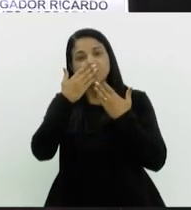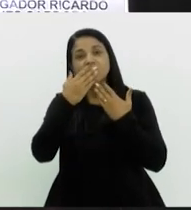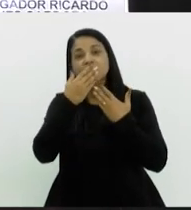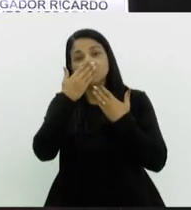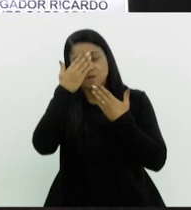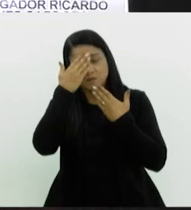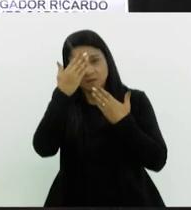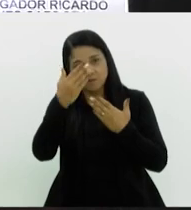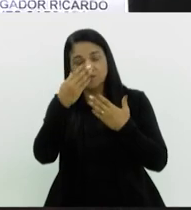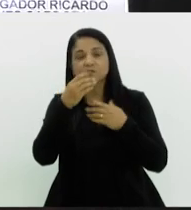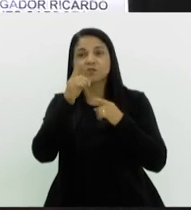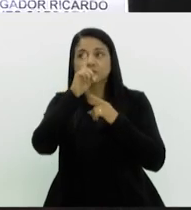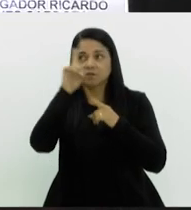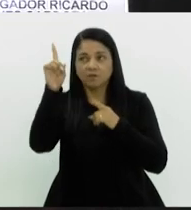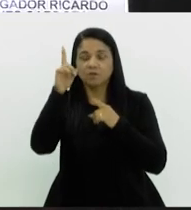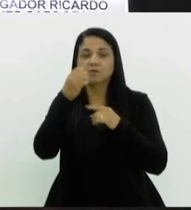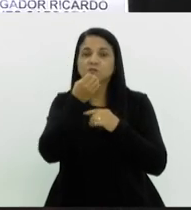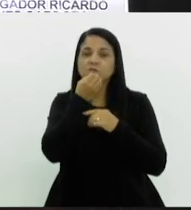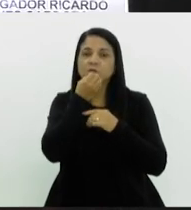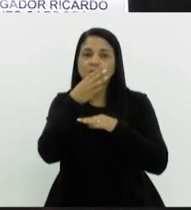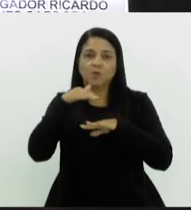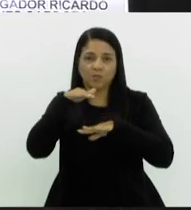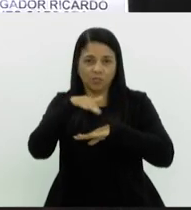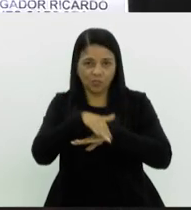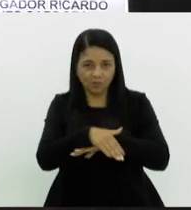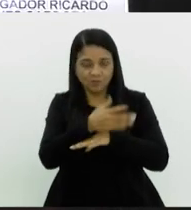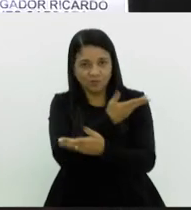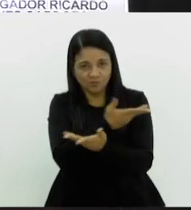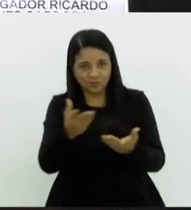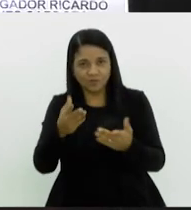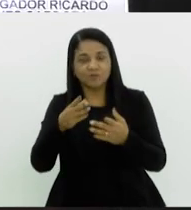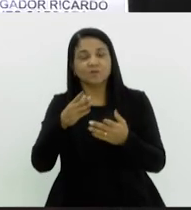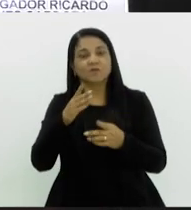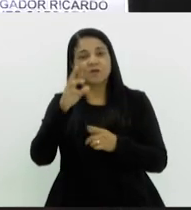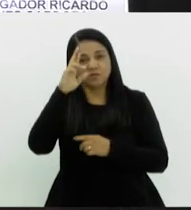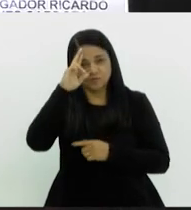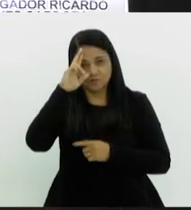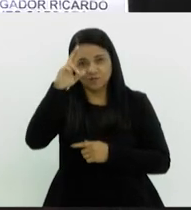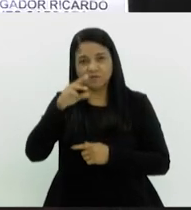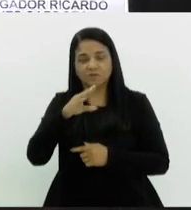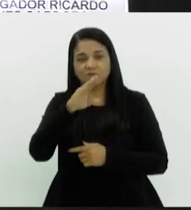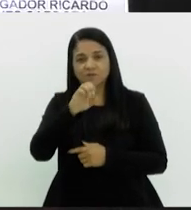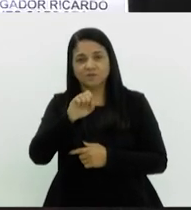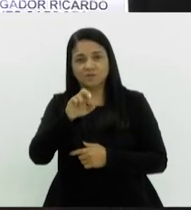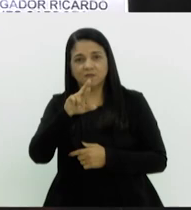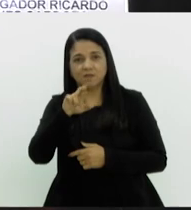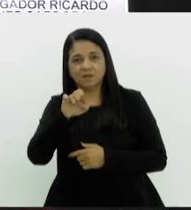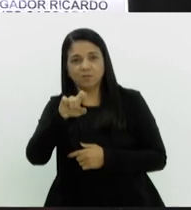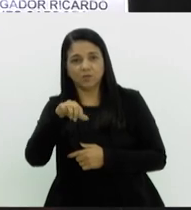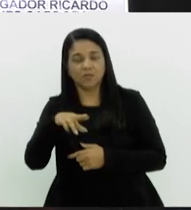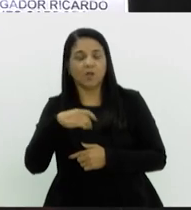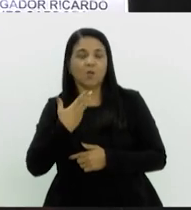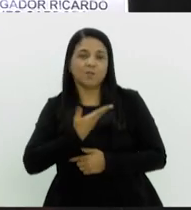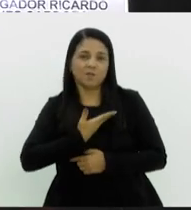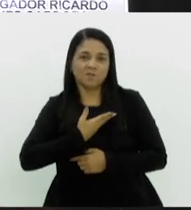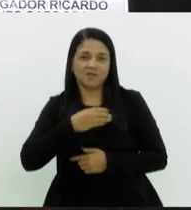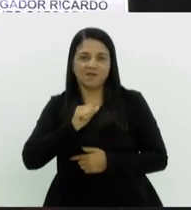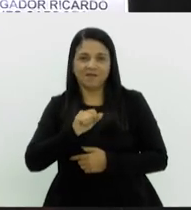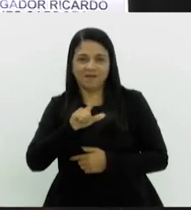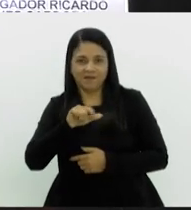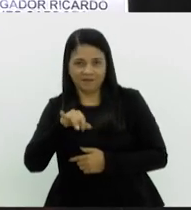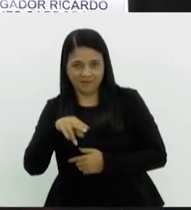ao cerimonial aqui, a pessoa da chefe do cerimonial, nossa querida Aline. Agradecer